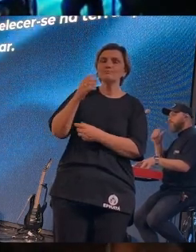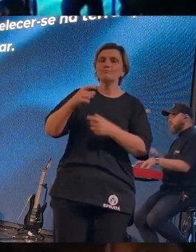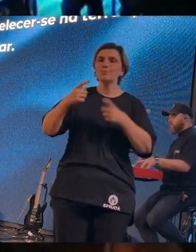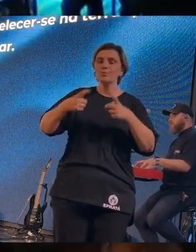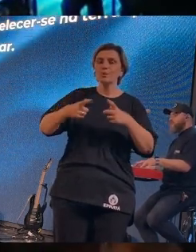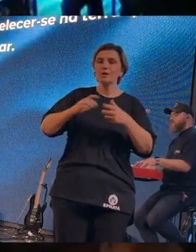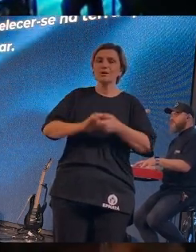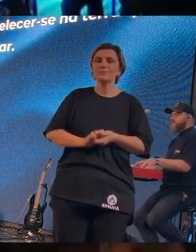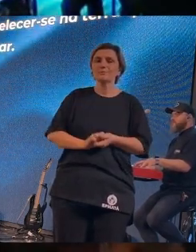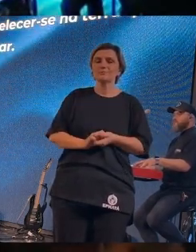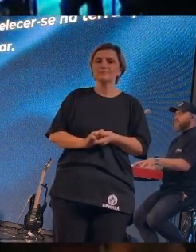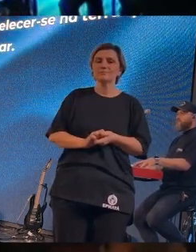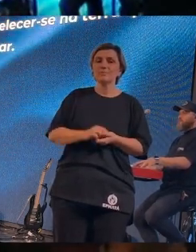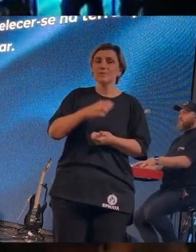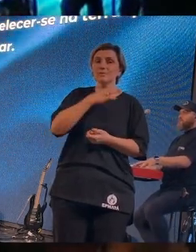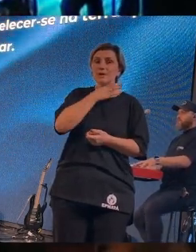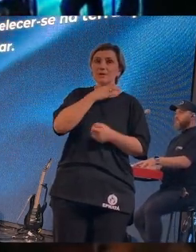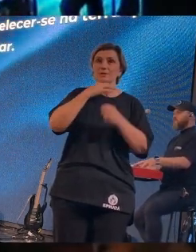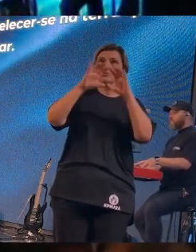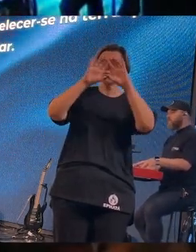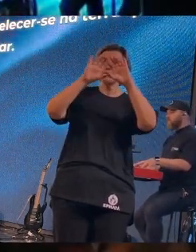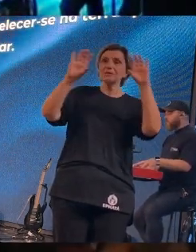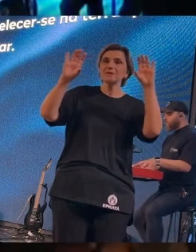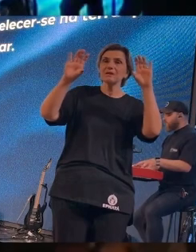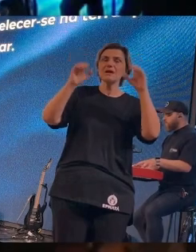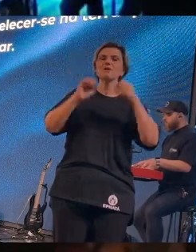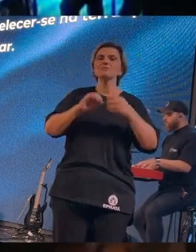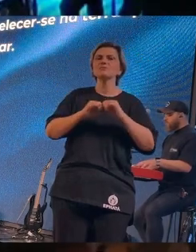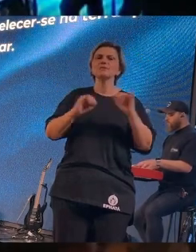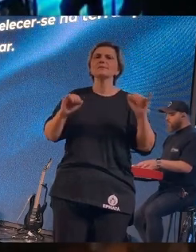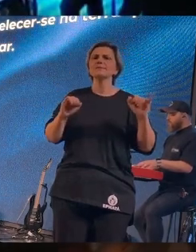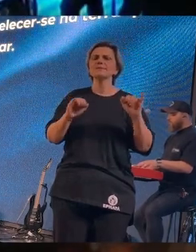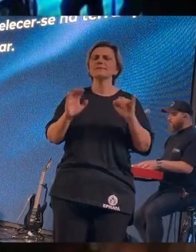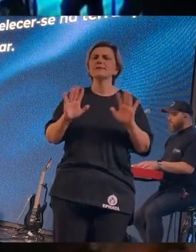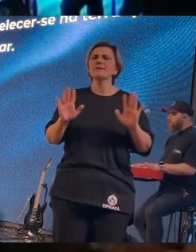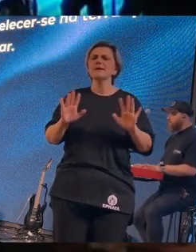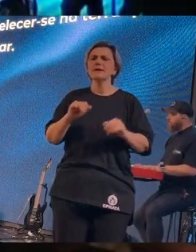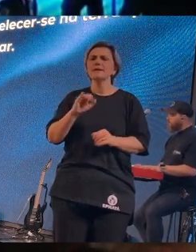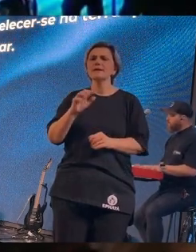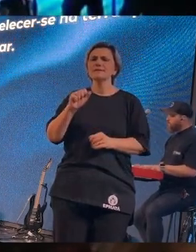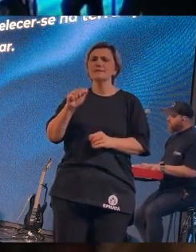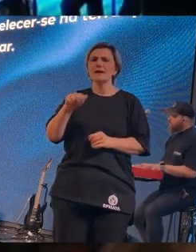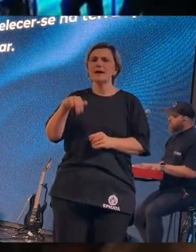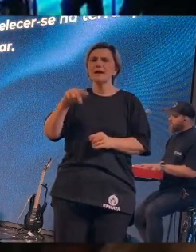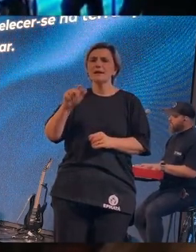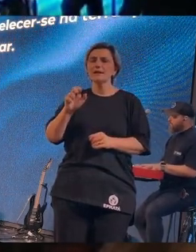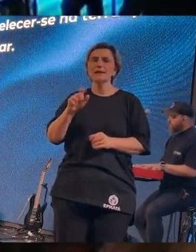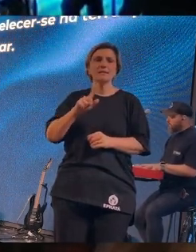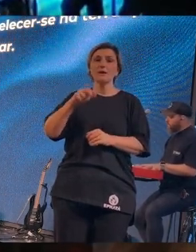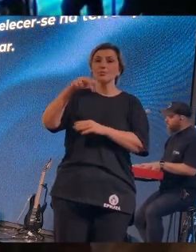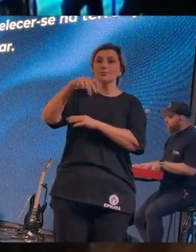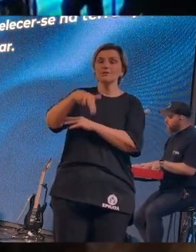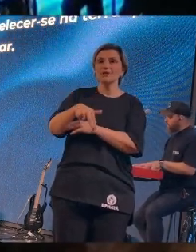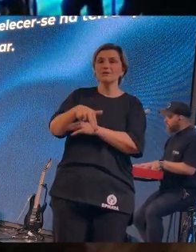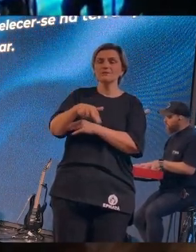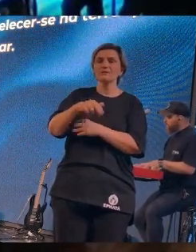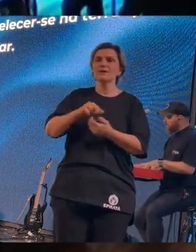Deus intervém, os céus intervêm e diz: Isaque, não desça.